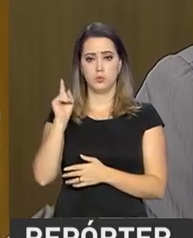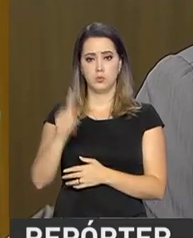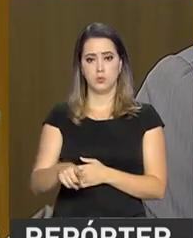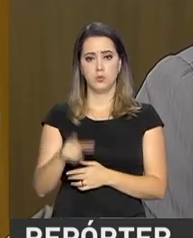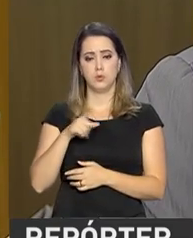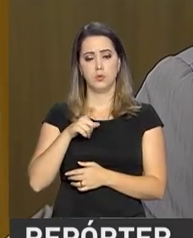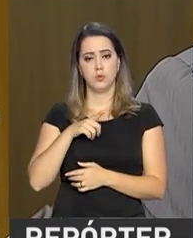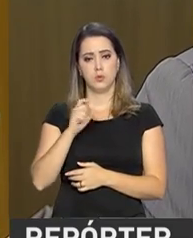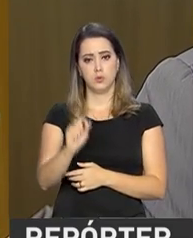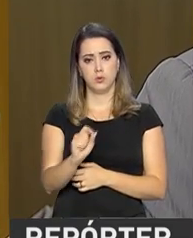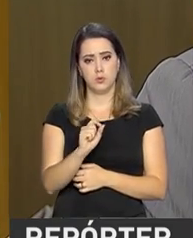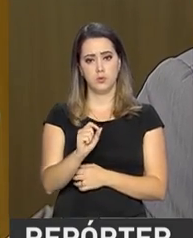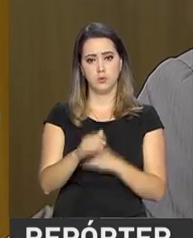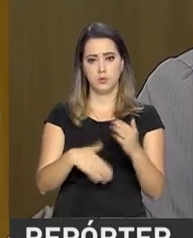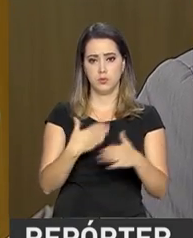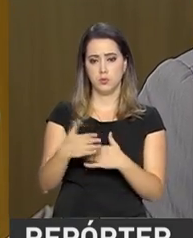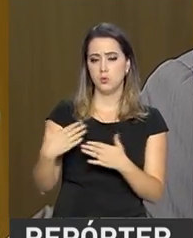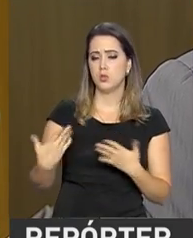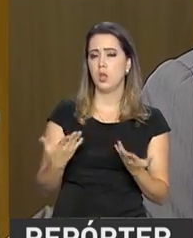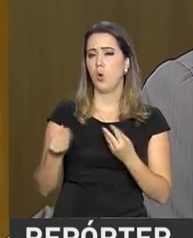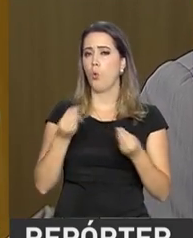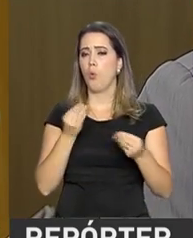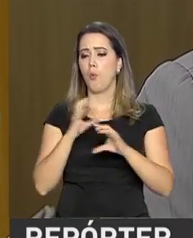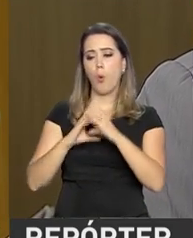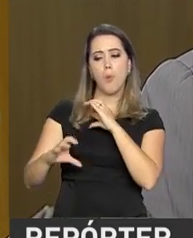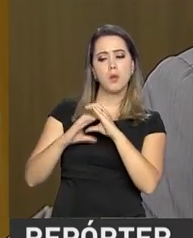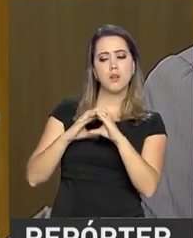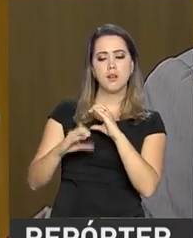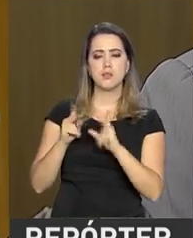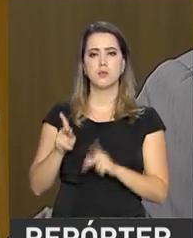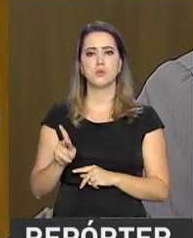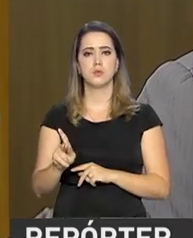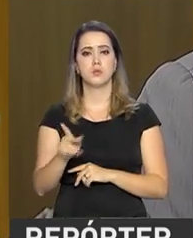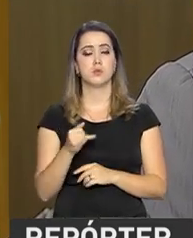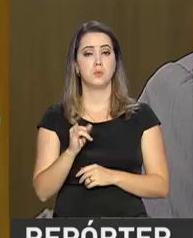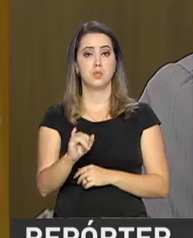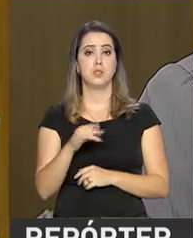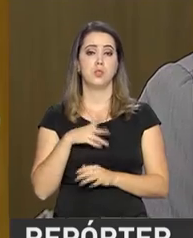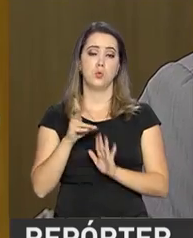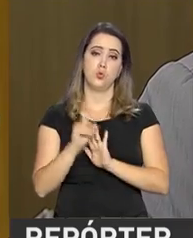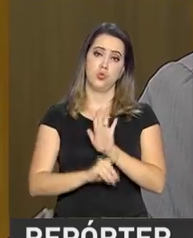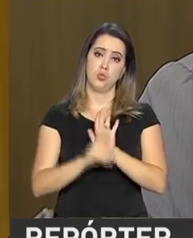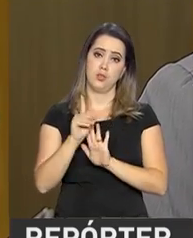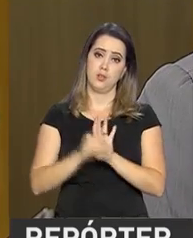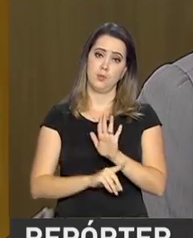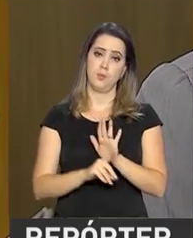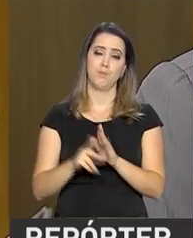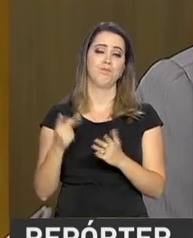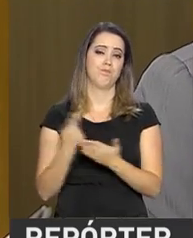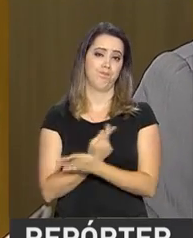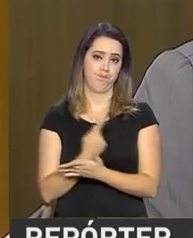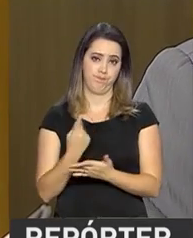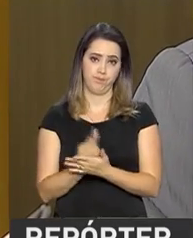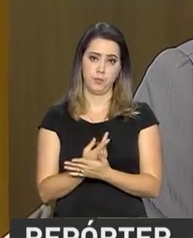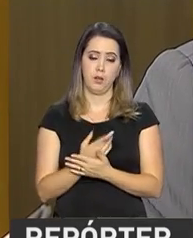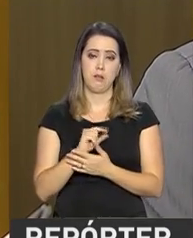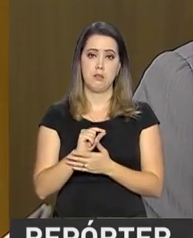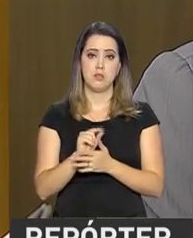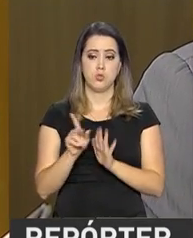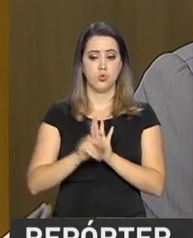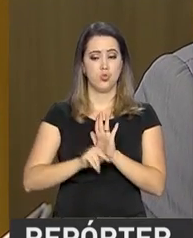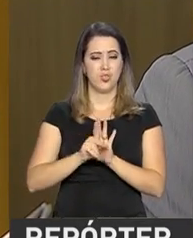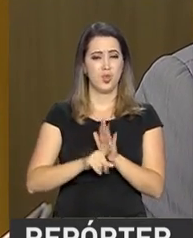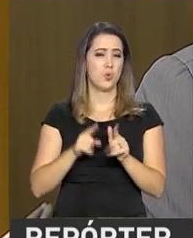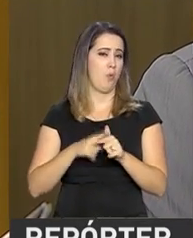ela ela tenha canais de comunicação permanente caso seus direitos sejam violados secretário que prevê esse